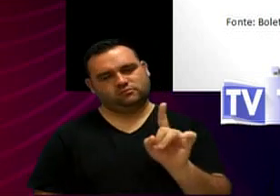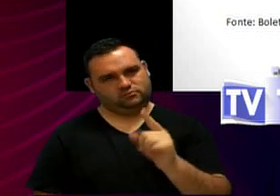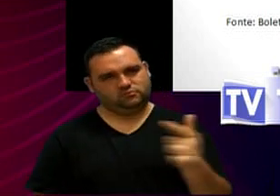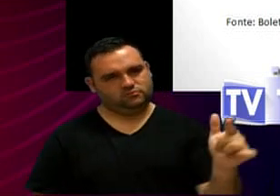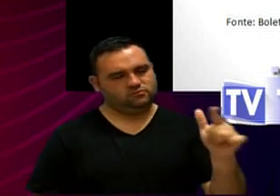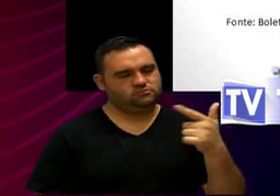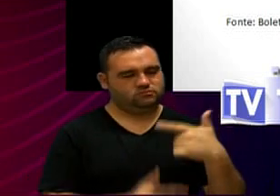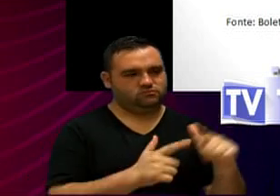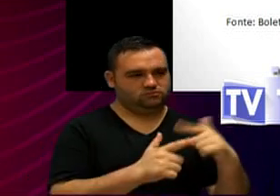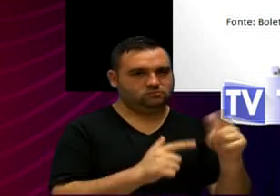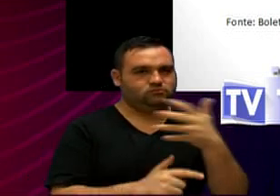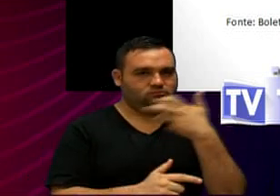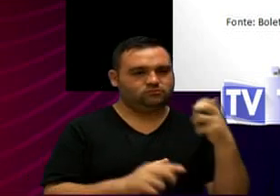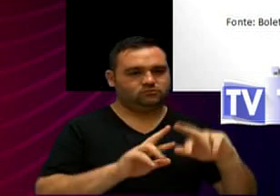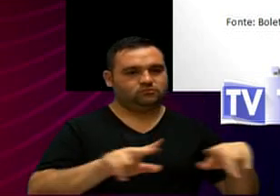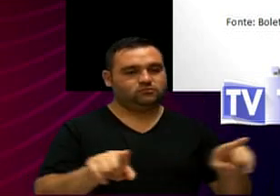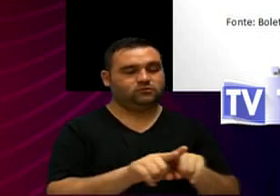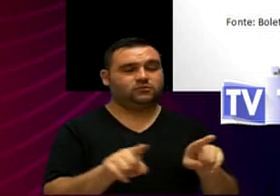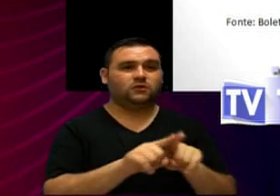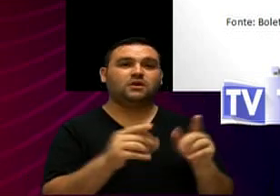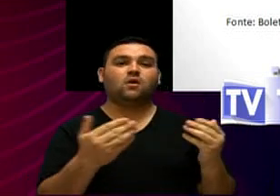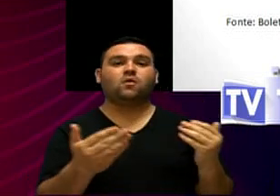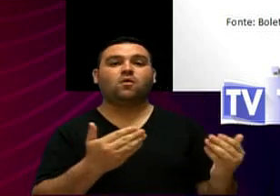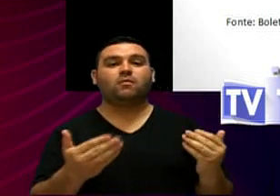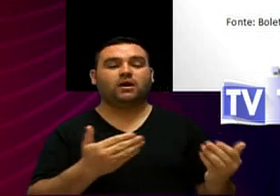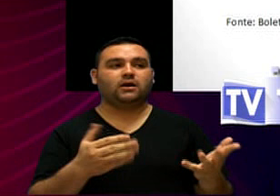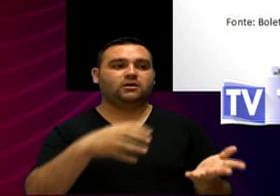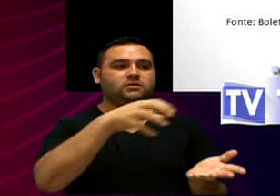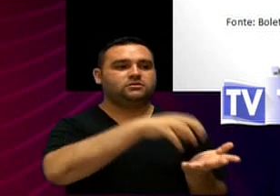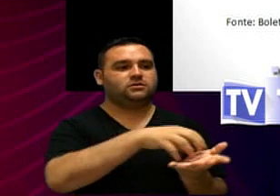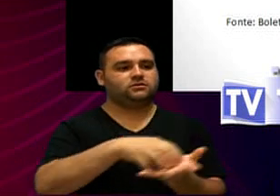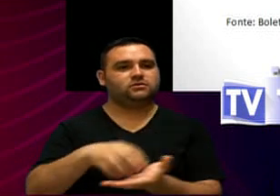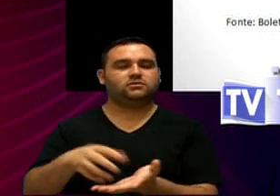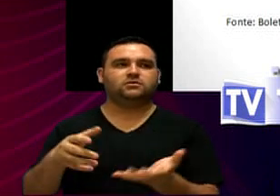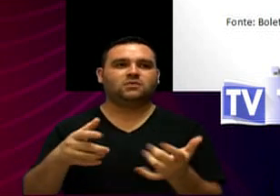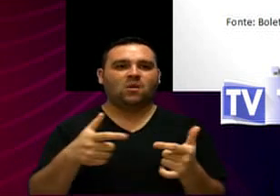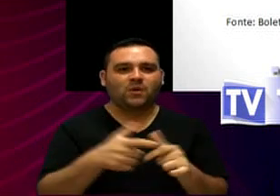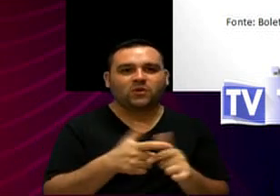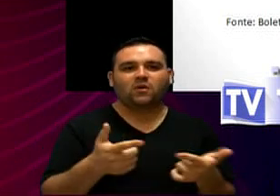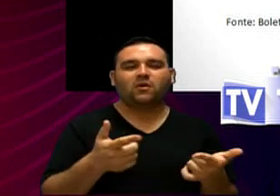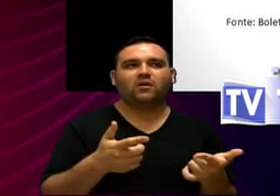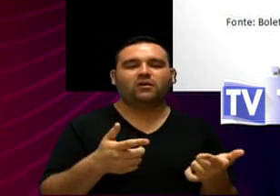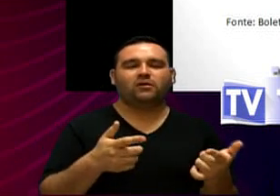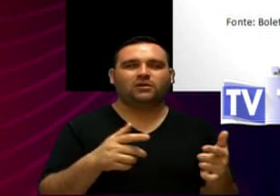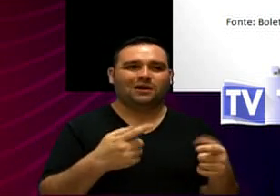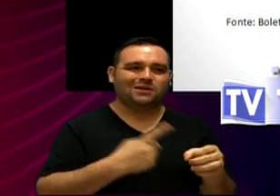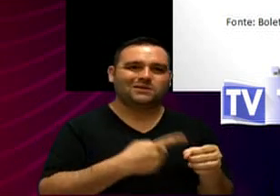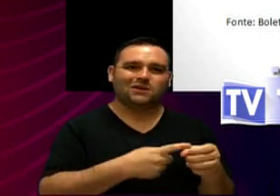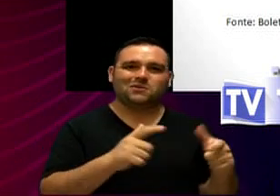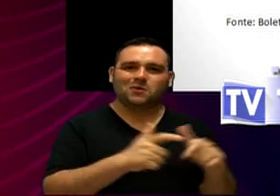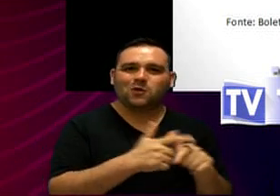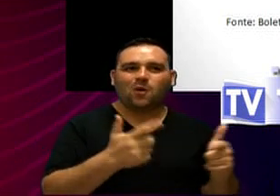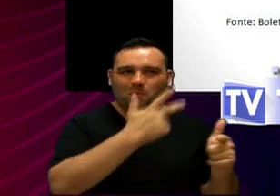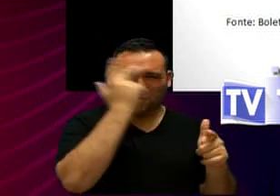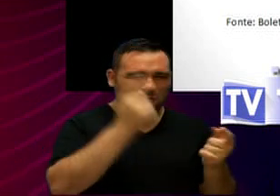criminalidade, ela, em comparação até a centros de até menor população e menor